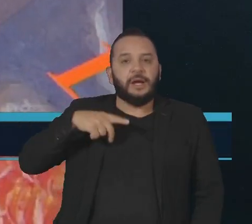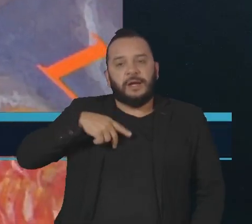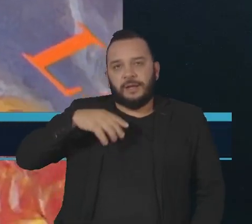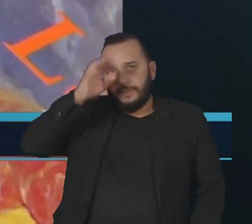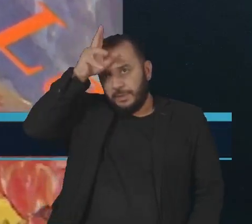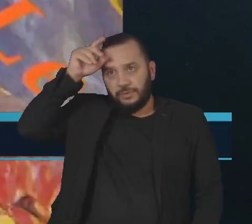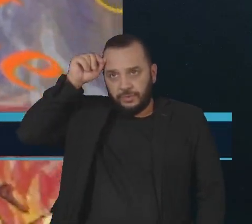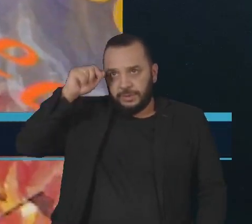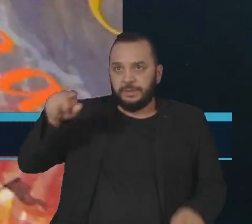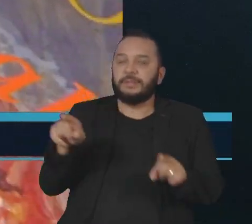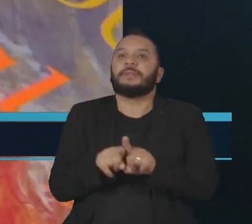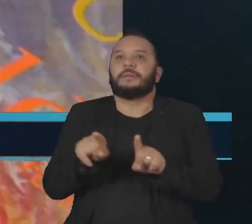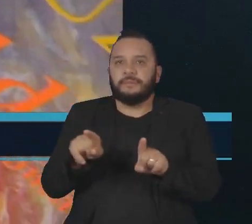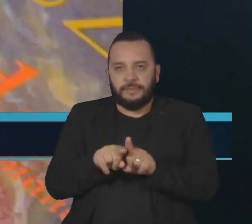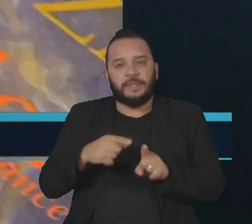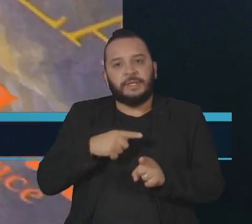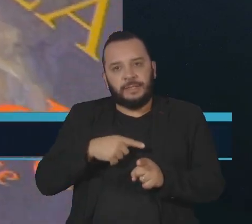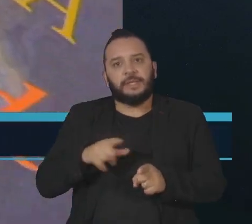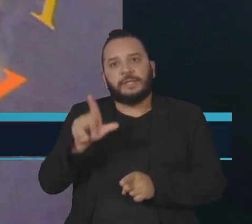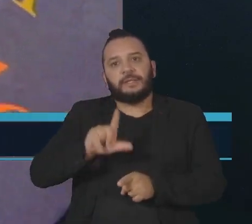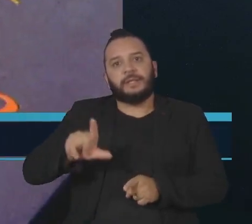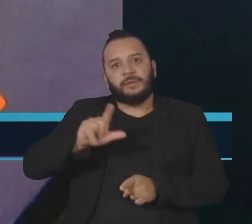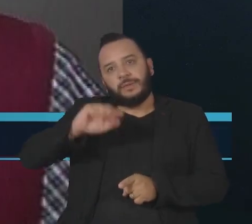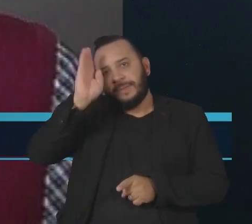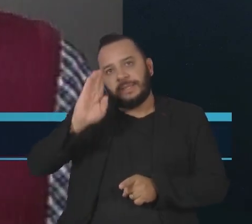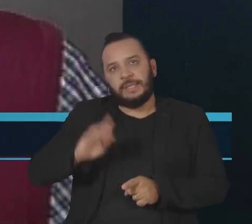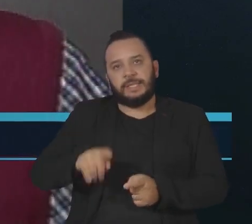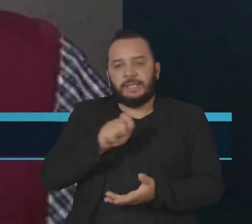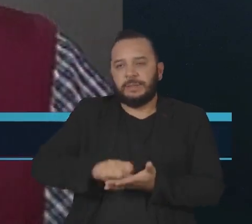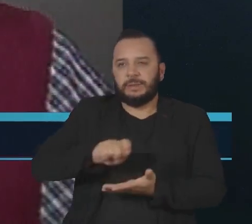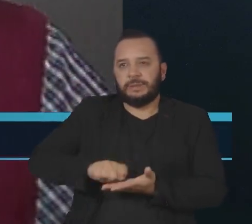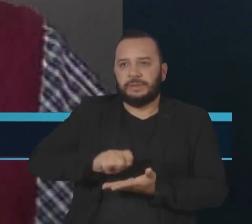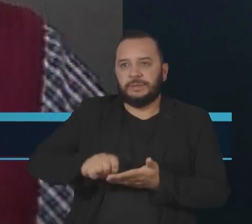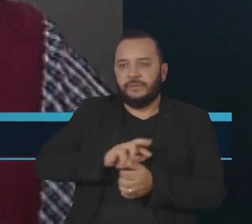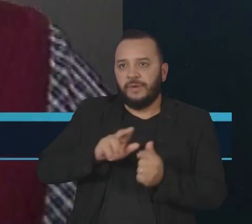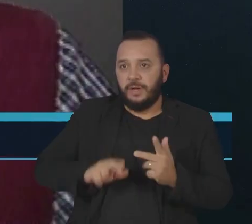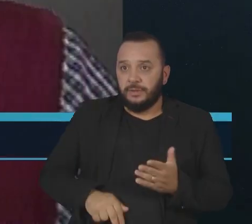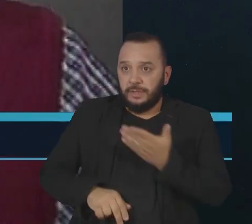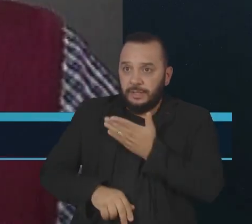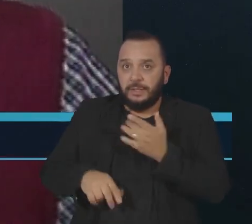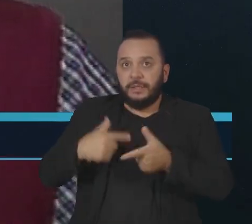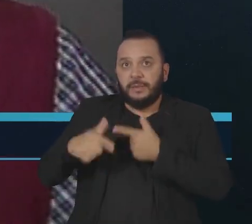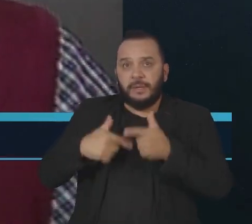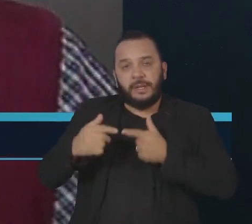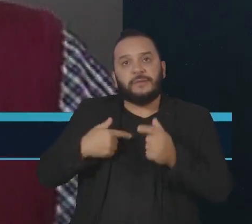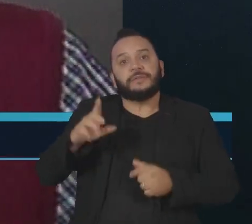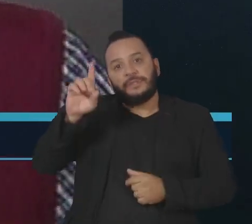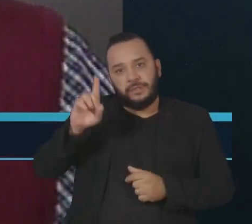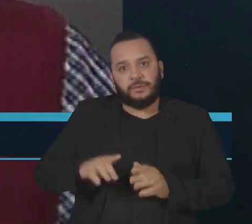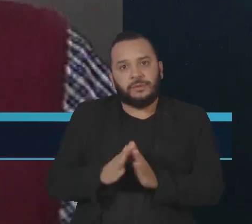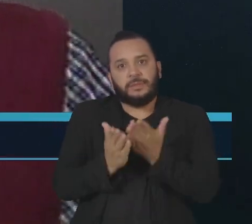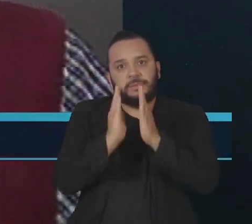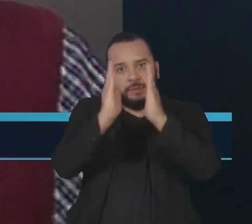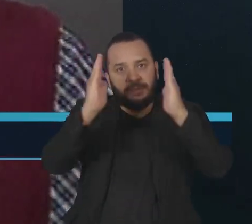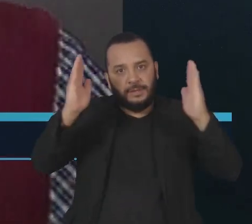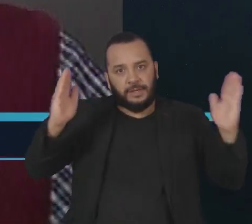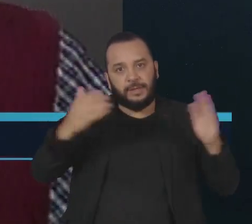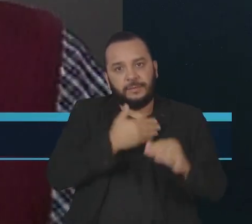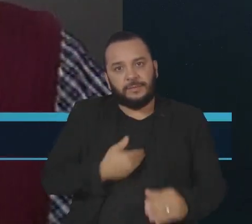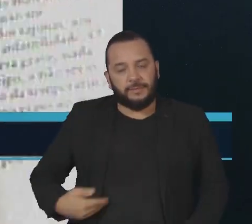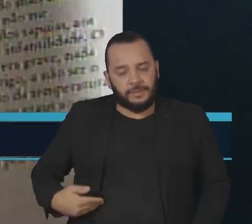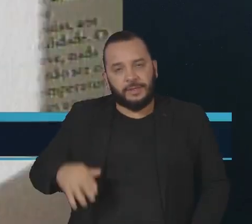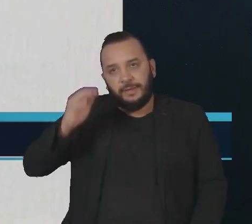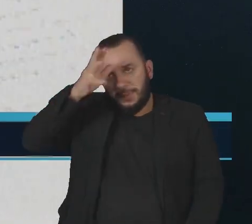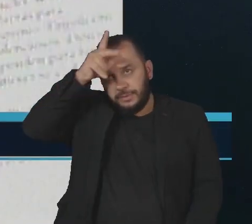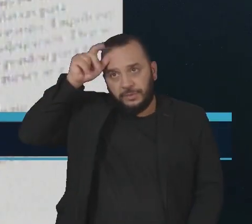mais importantes vozes da moderna literatura brasileira. Atualmente atuava como diretor da Biblioteca Pública do Amazonas e